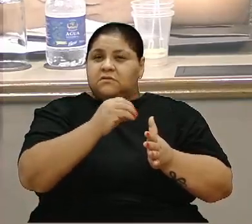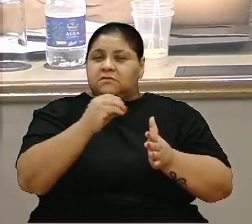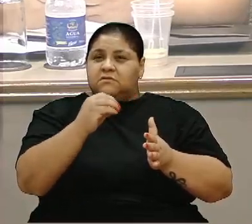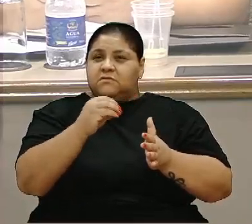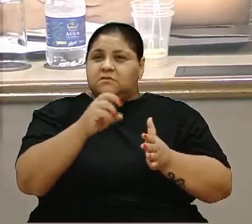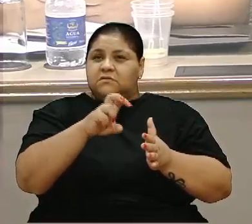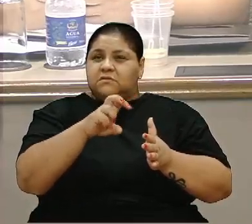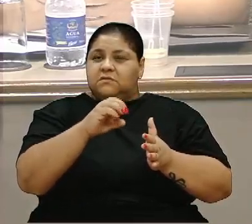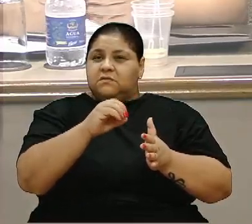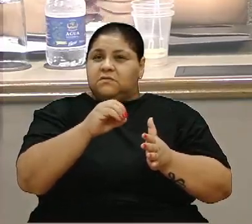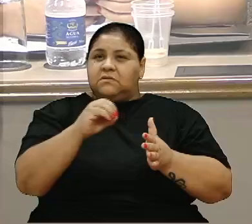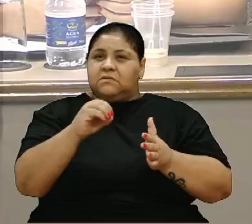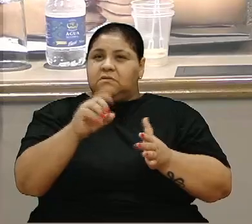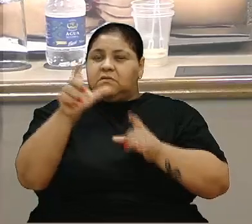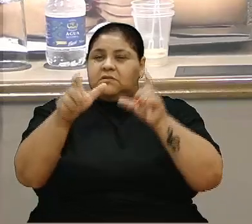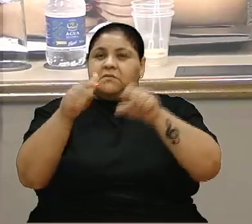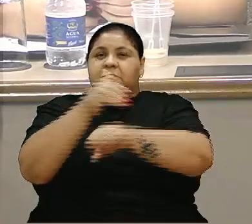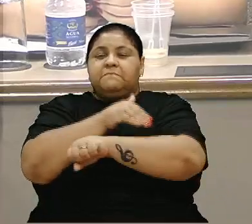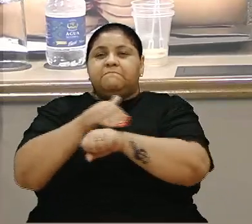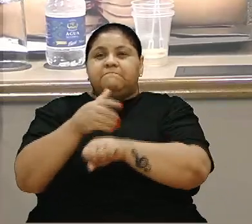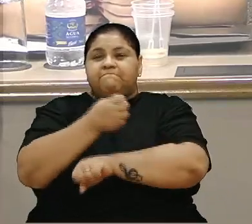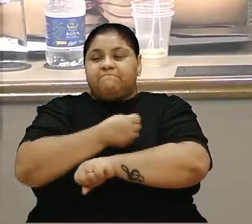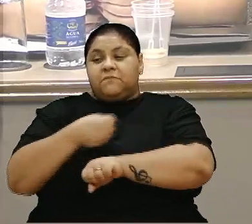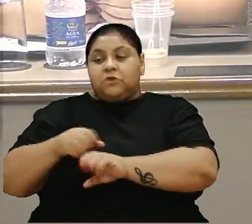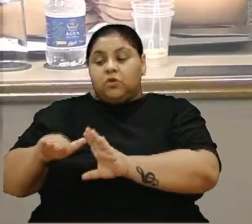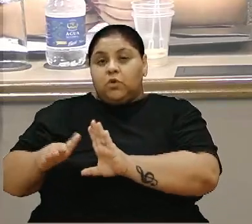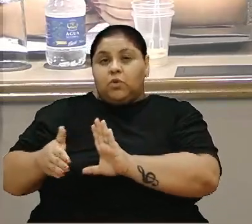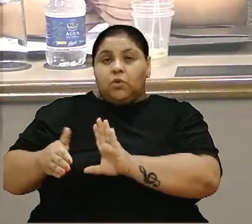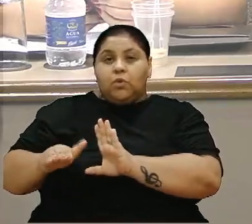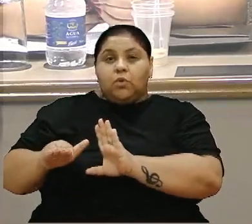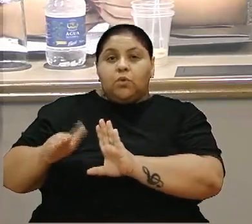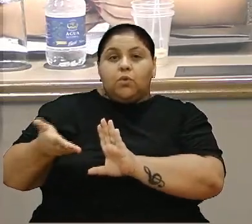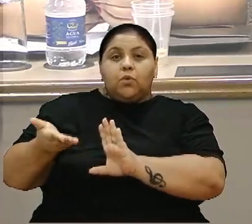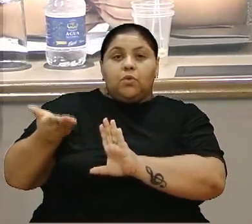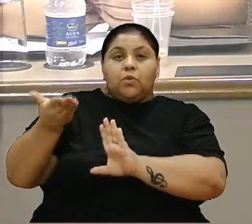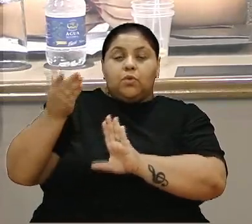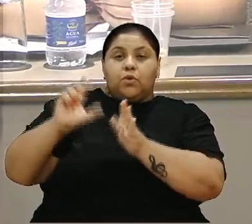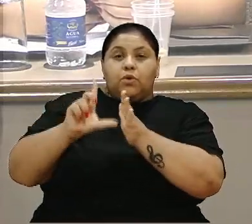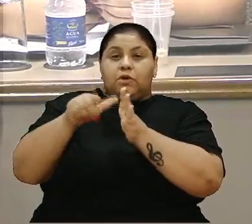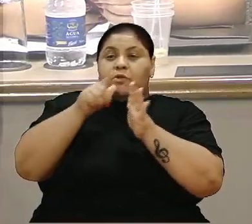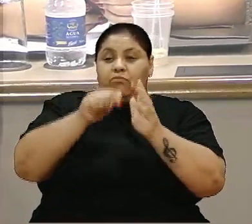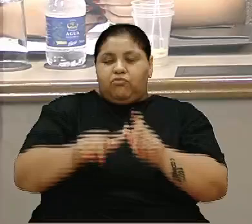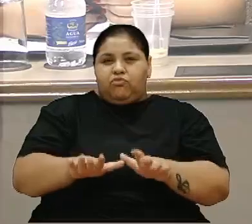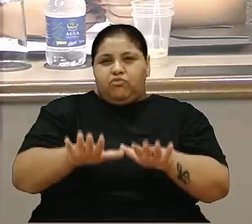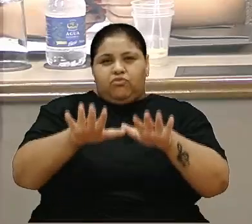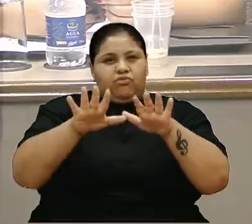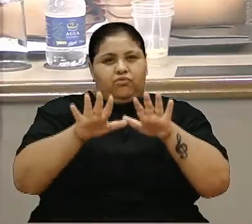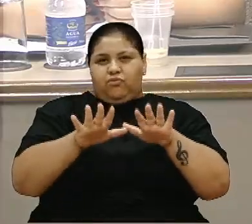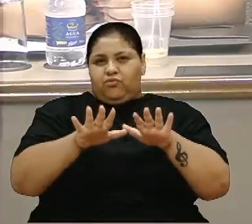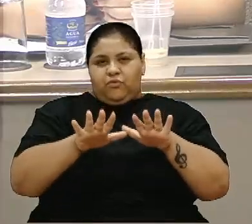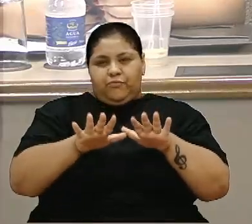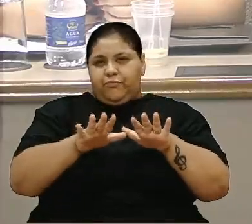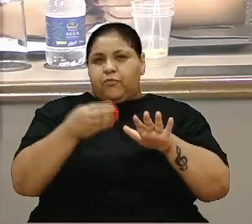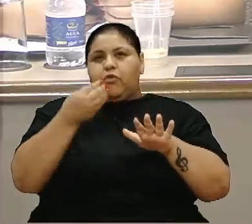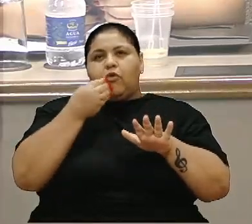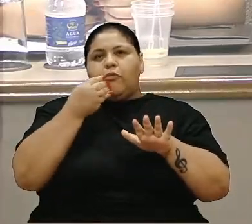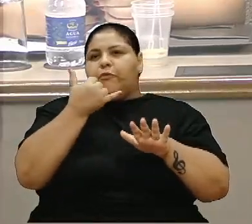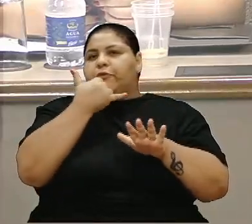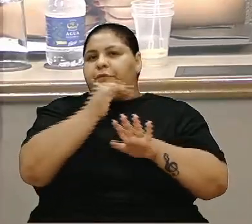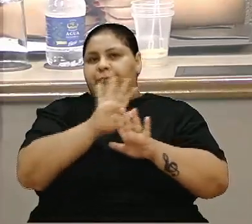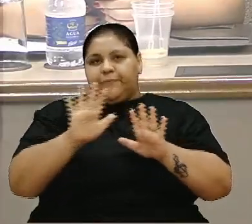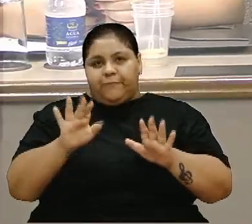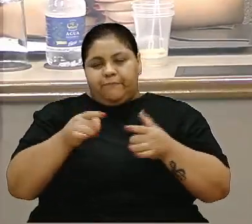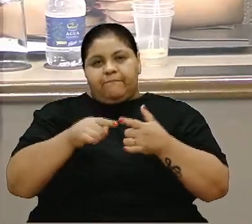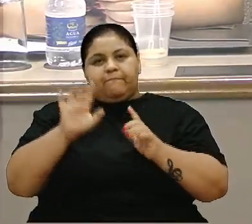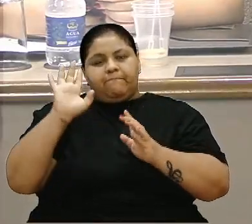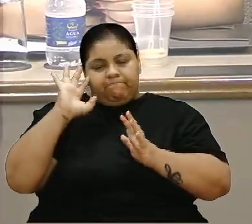1.500 moradores de rua. Então, esse número aumentou expressivamente, posterior às enchentes também, por óbvio, não é desculpa, mas